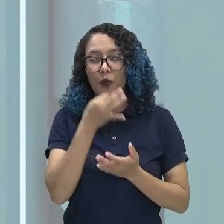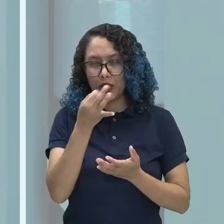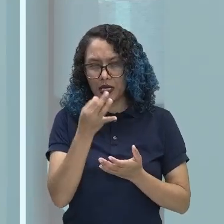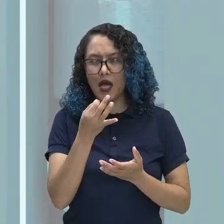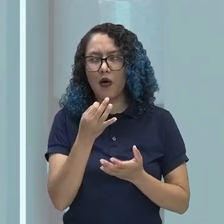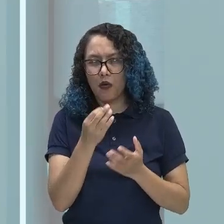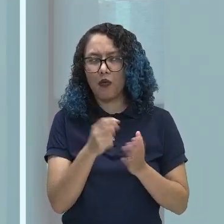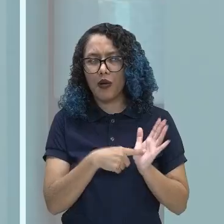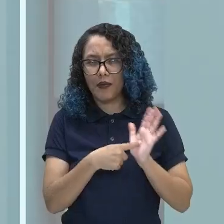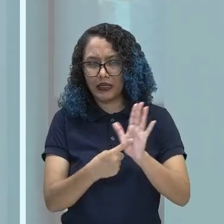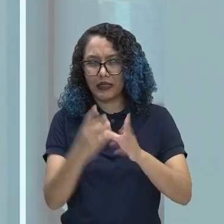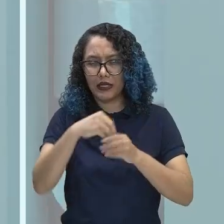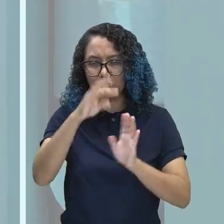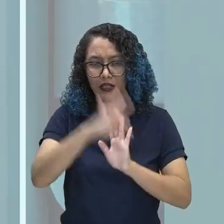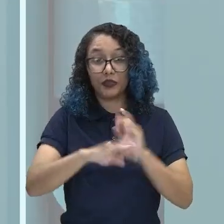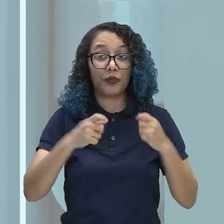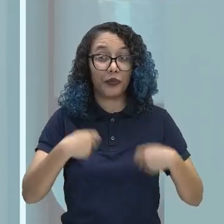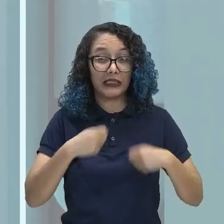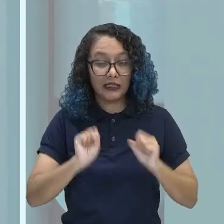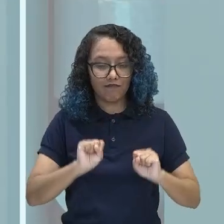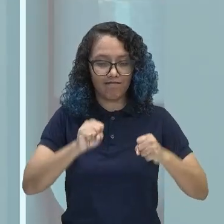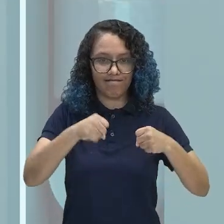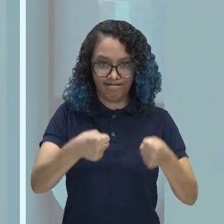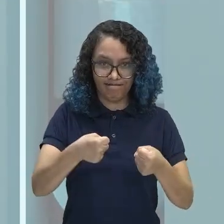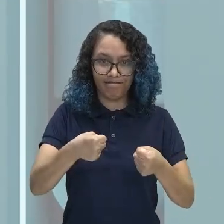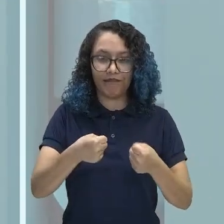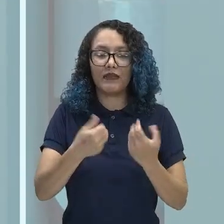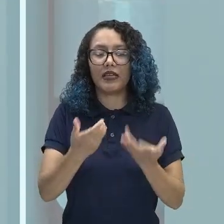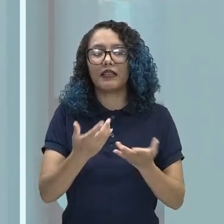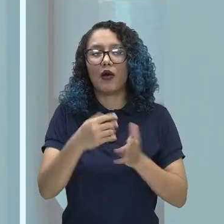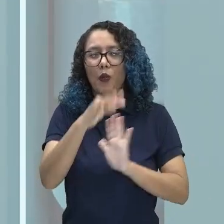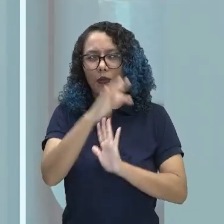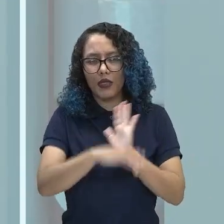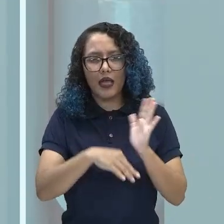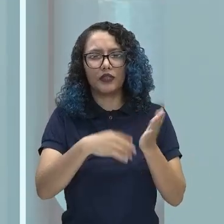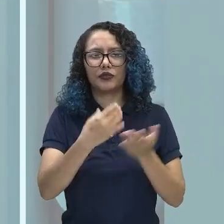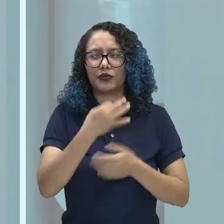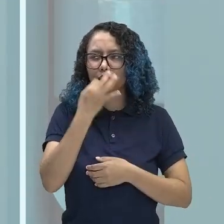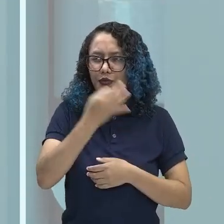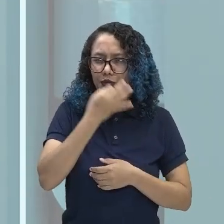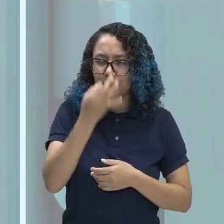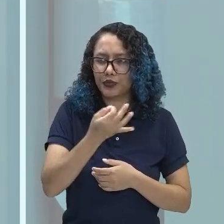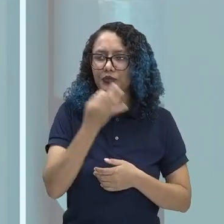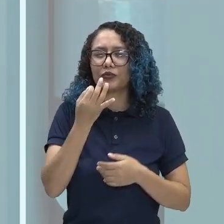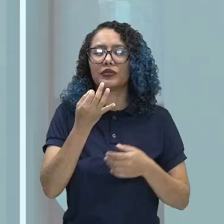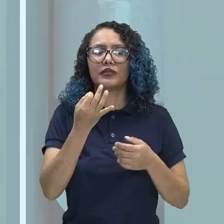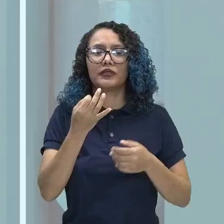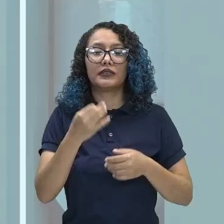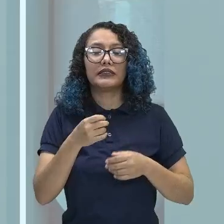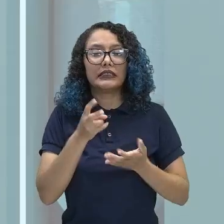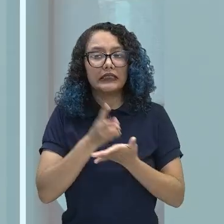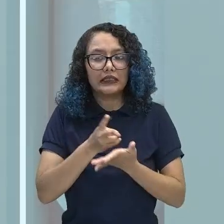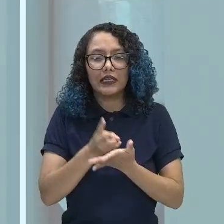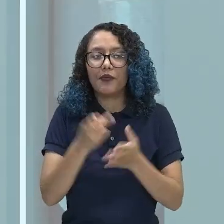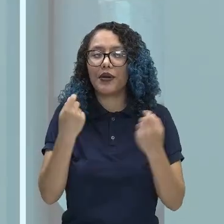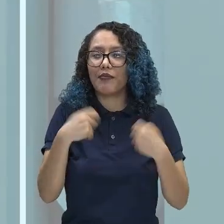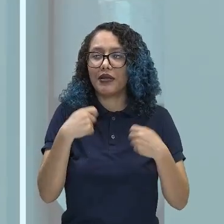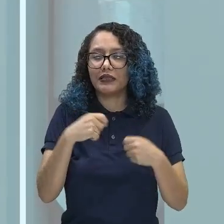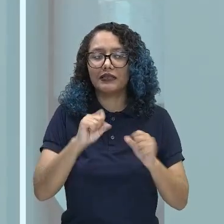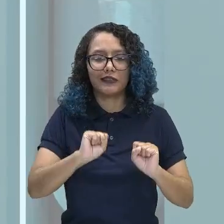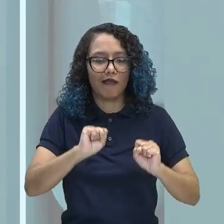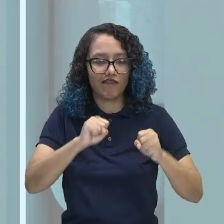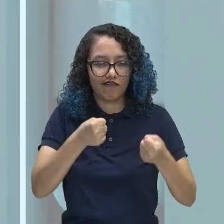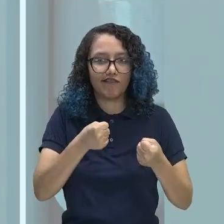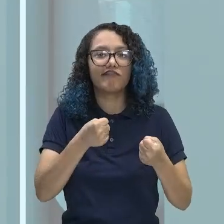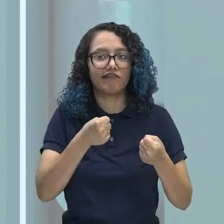precisa defender essa opinião. Em textos argumentativos, dissertativos, sempre existe a necessidade de defender